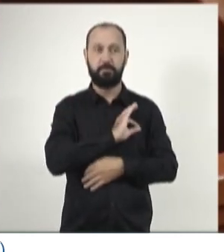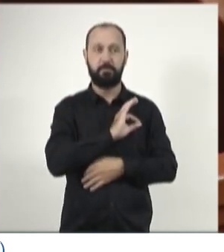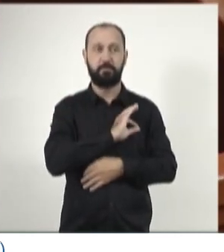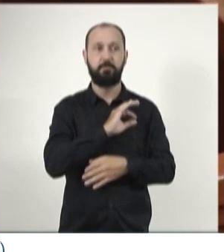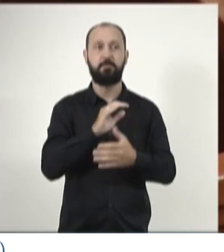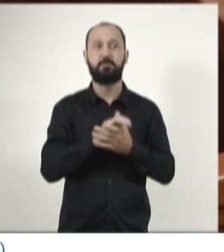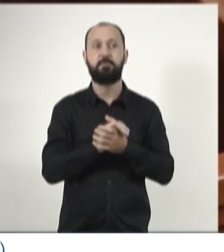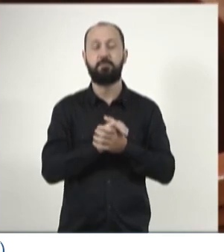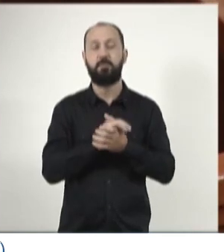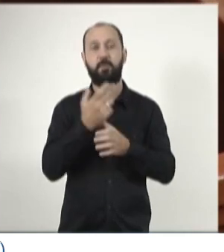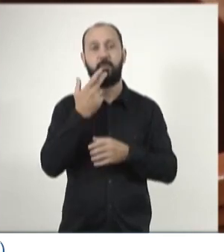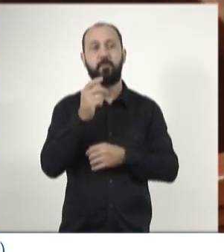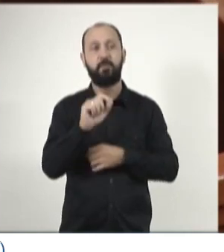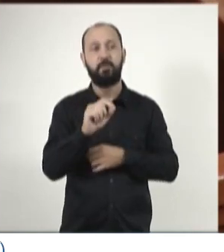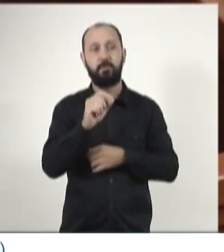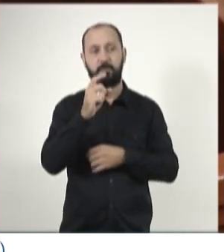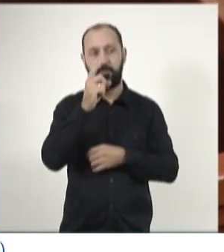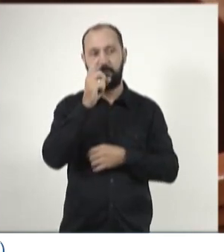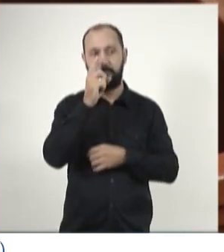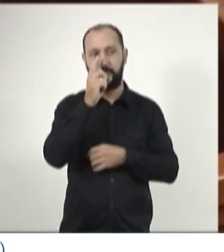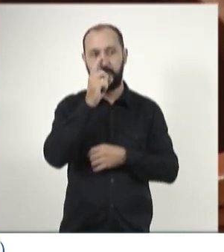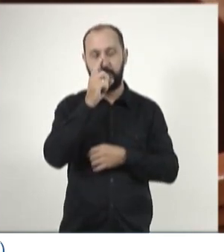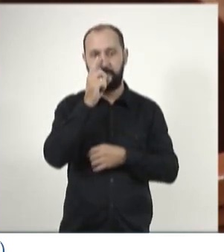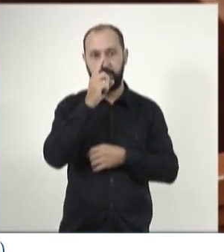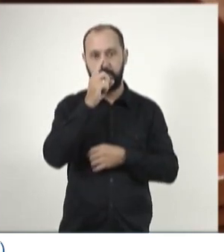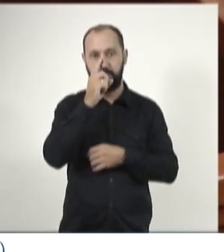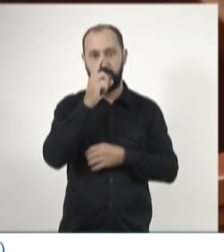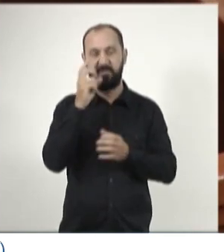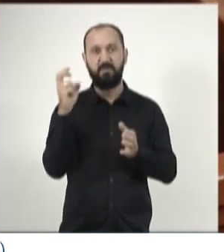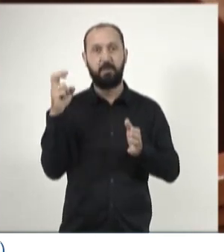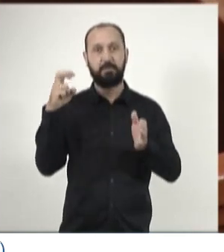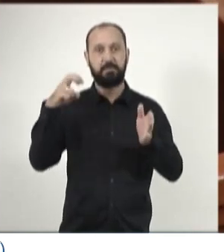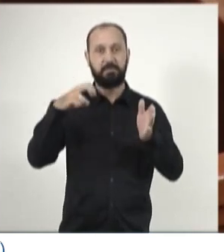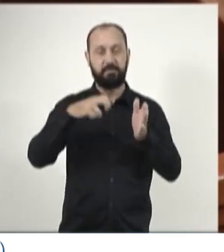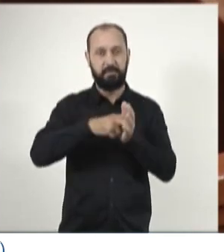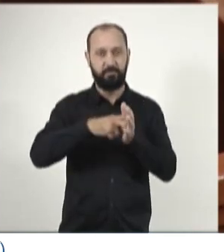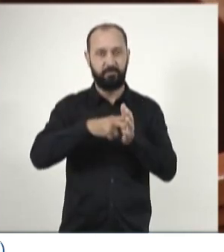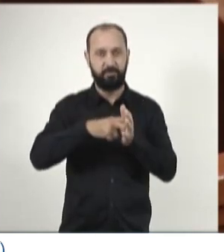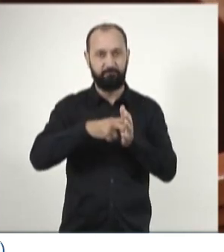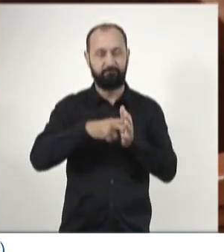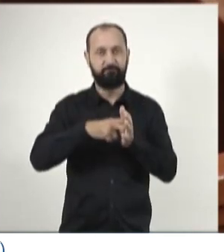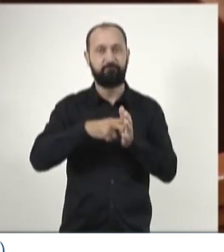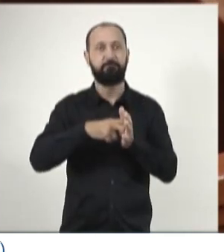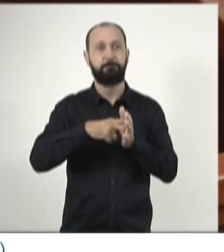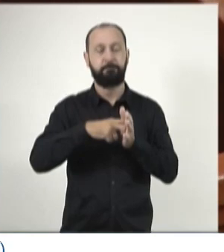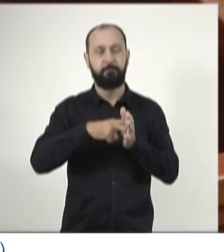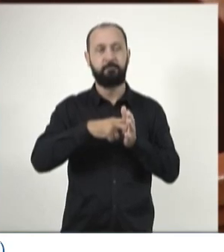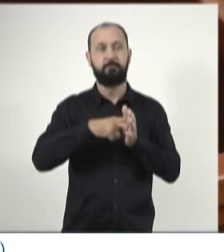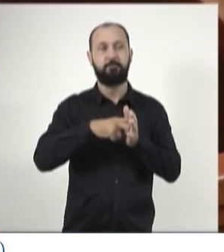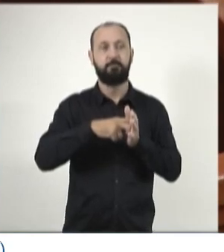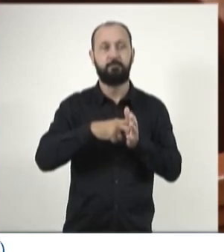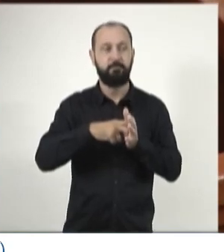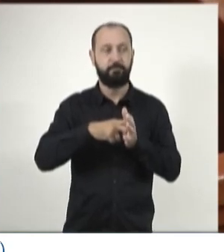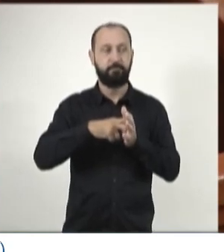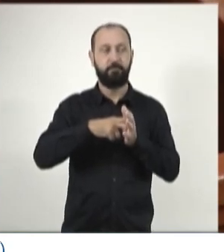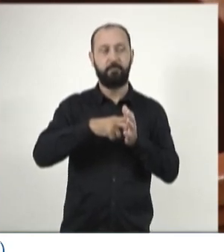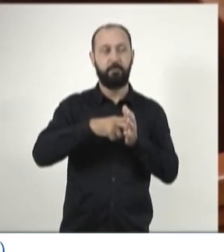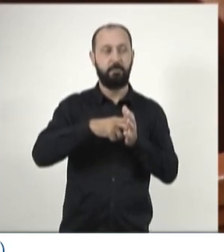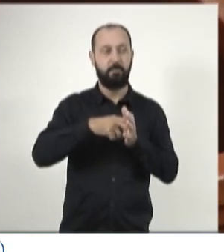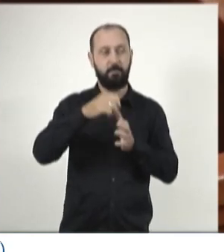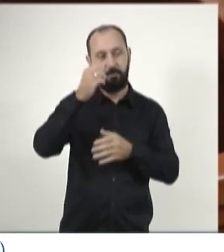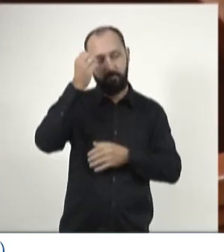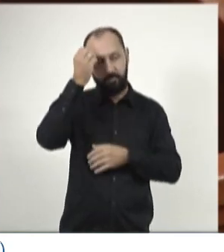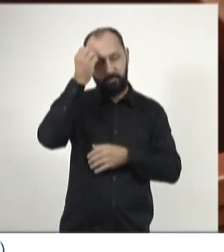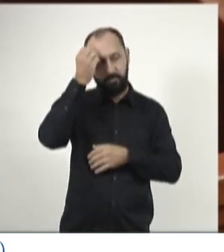O policial me disse que minha mãe tinha sofrido um acidente e que não sabia me dizer